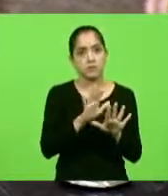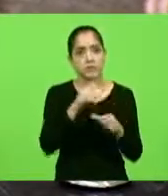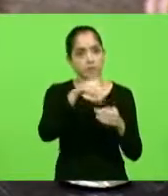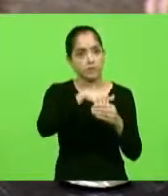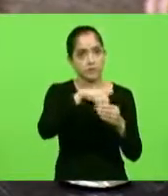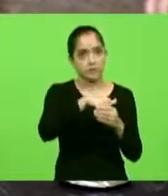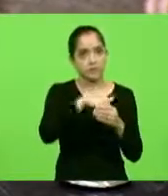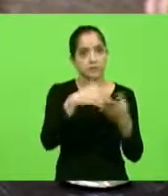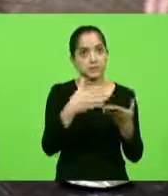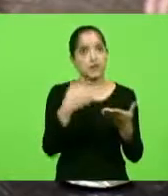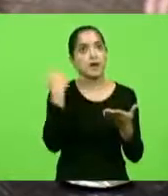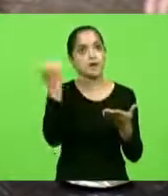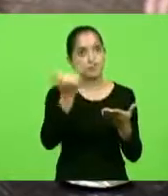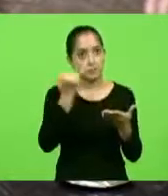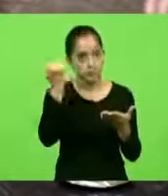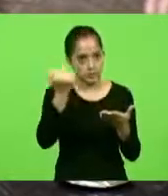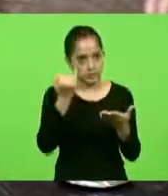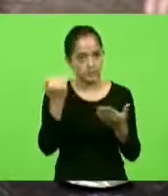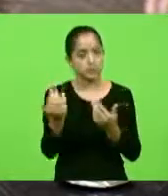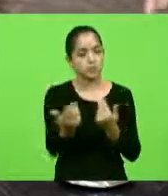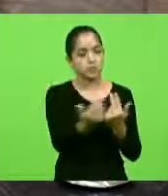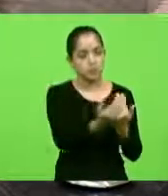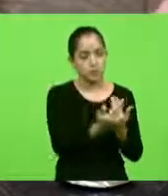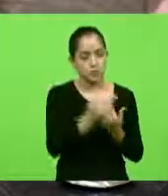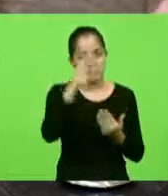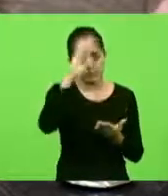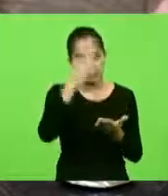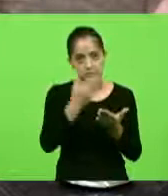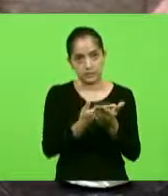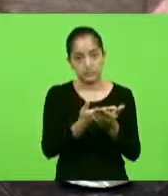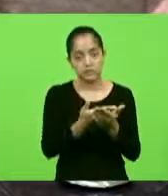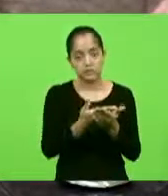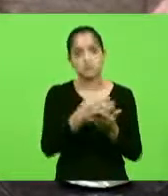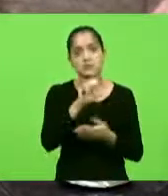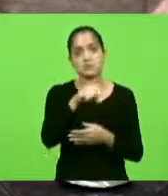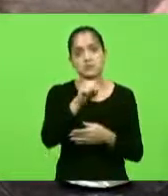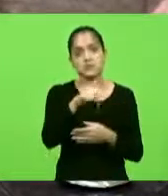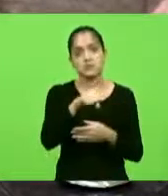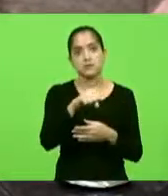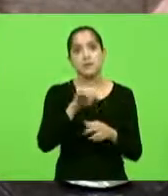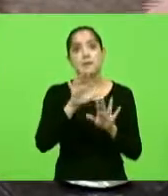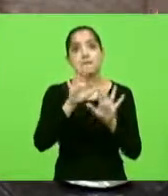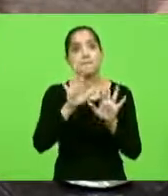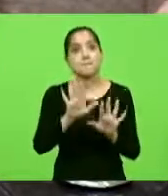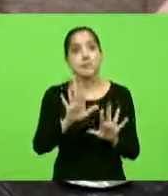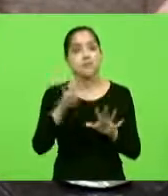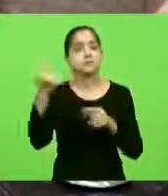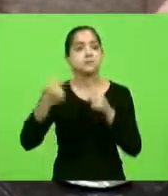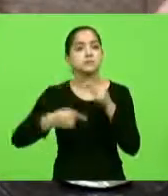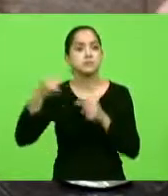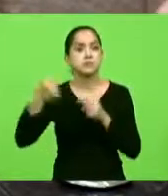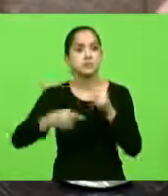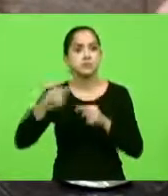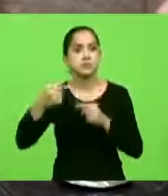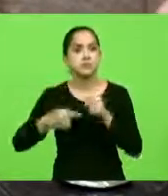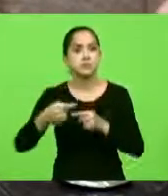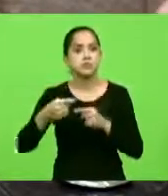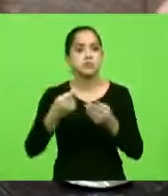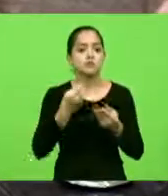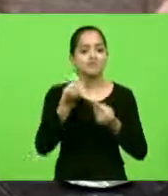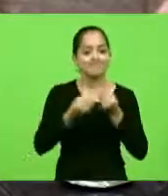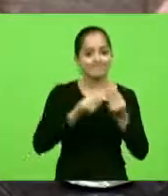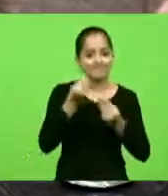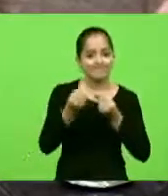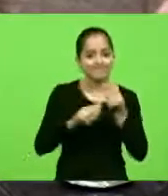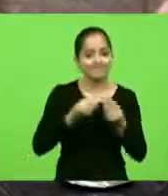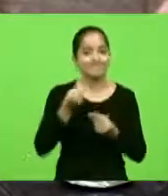porque a importância, acredito que é unânime, todos acreditamos que a obra é importante. Nós estamos discutindo aqui um jeito de tentar